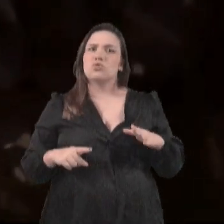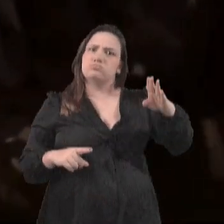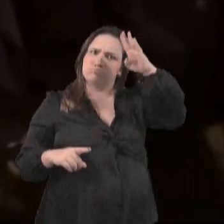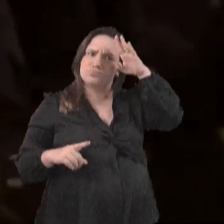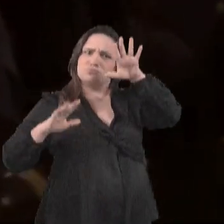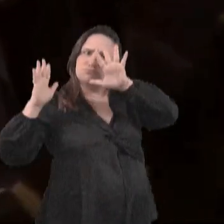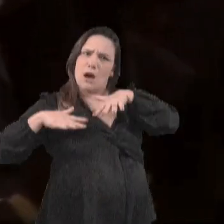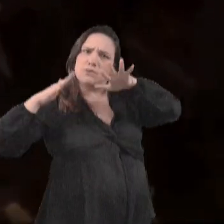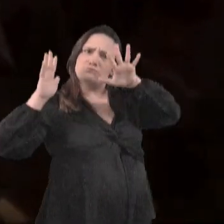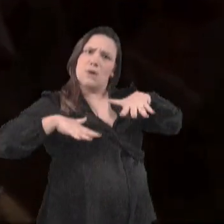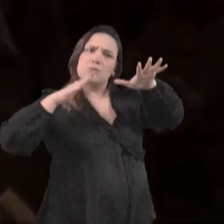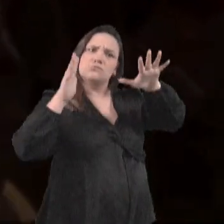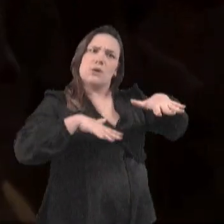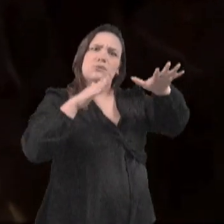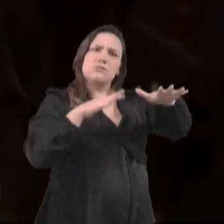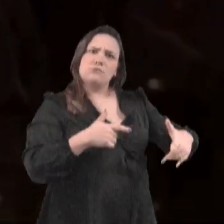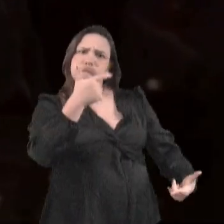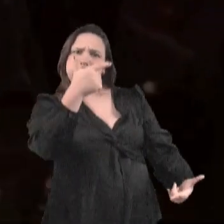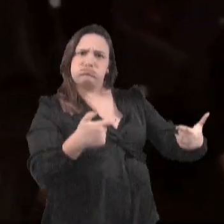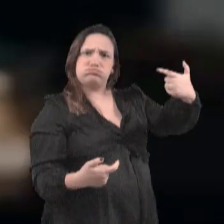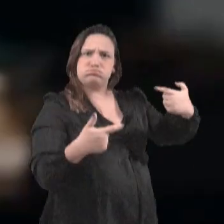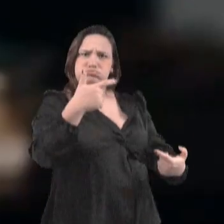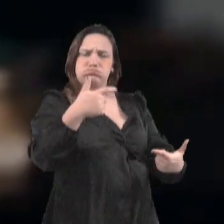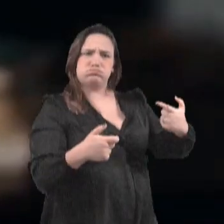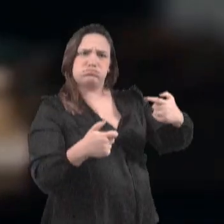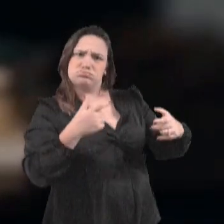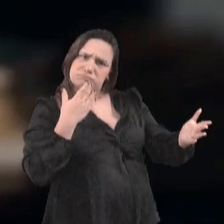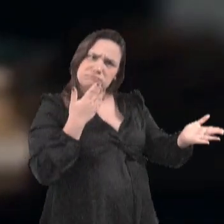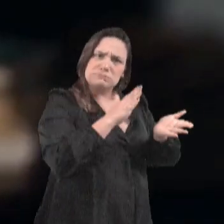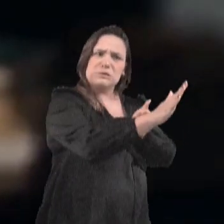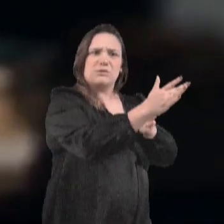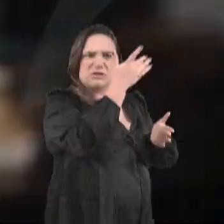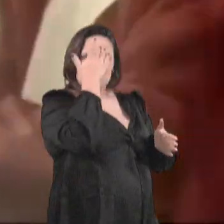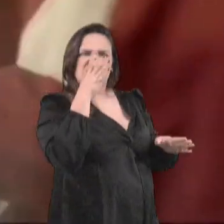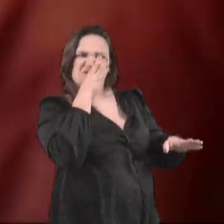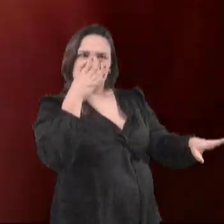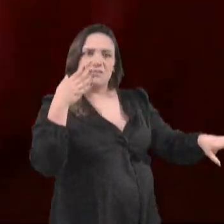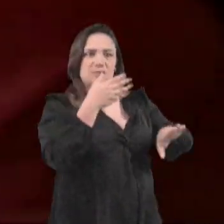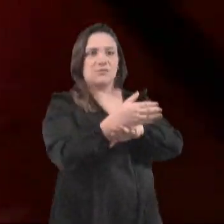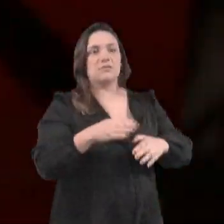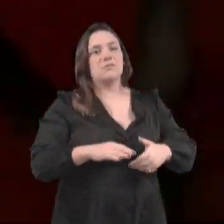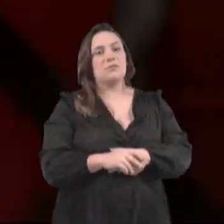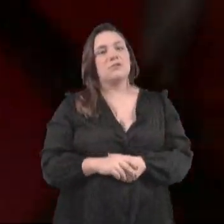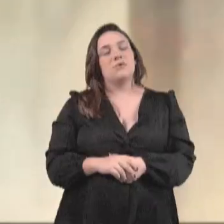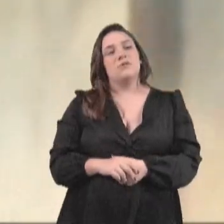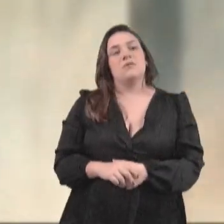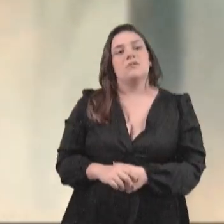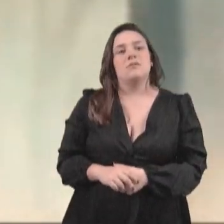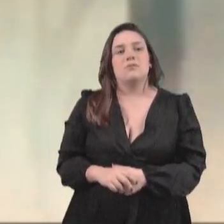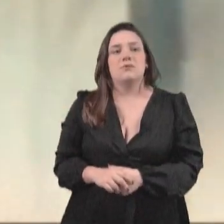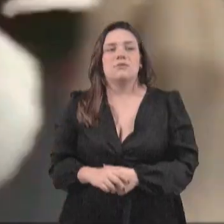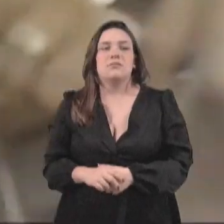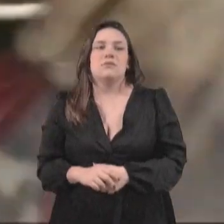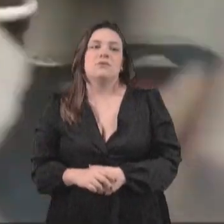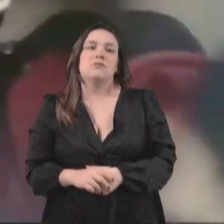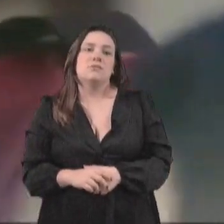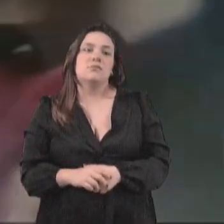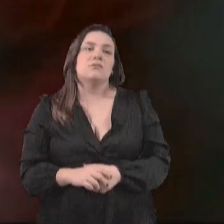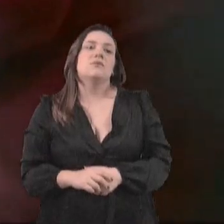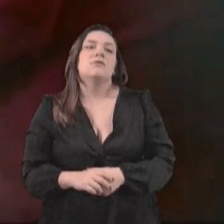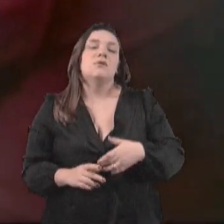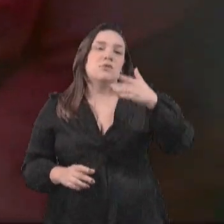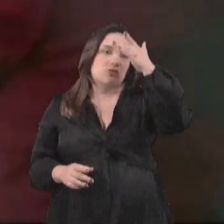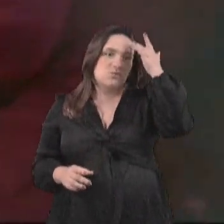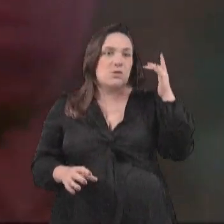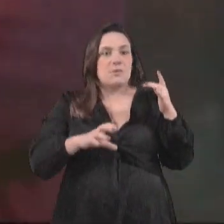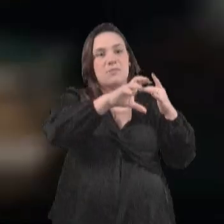militar terrestre para combater os invasores em Mato Grosso. Os invasores paraguaios de Mato Grosso saquearam, levaram a população civil